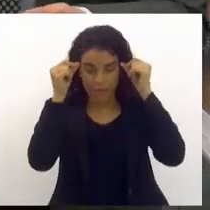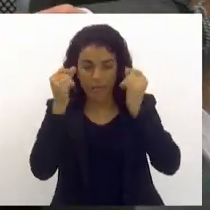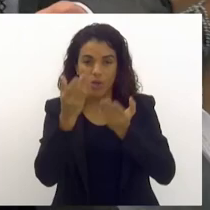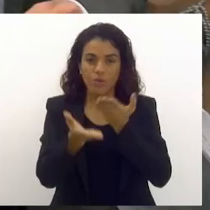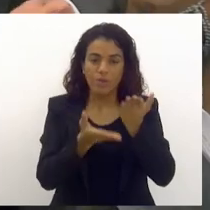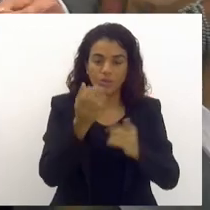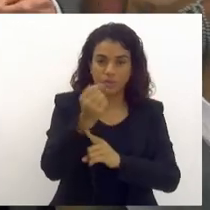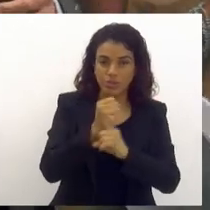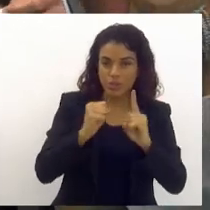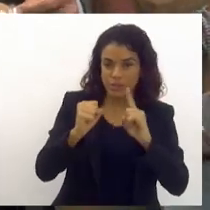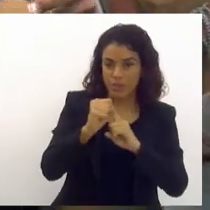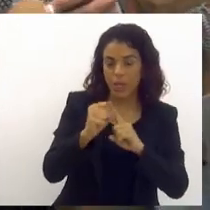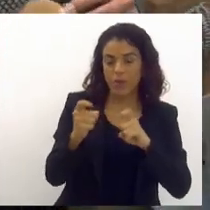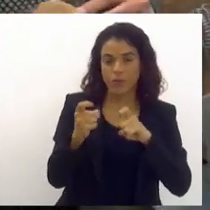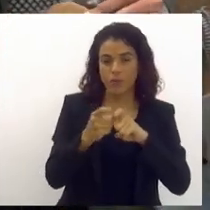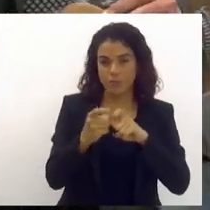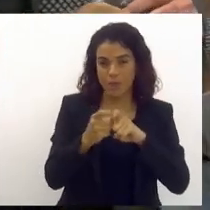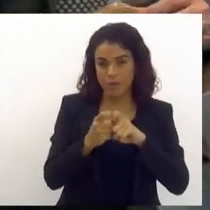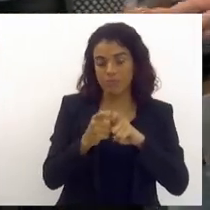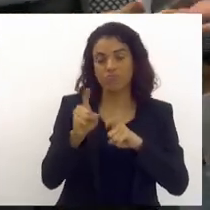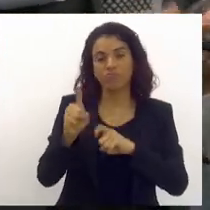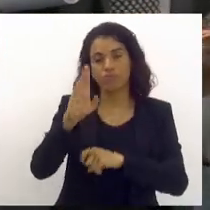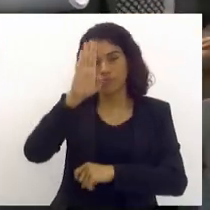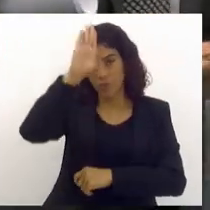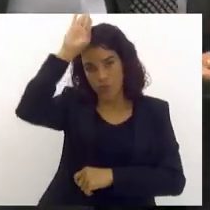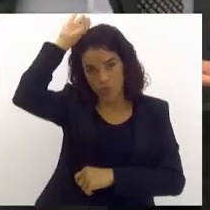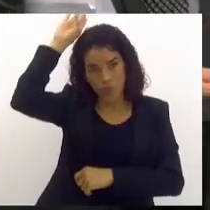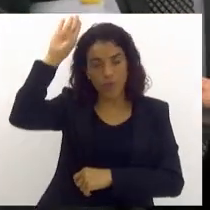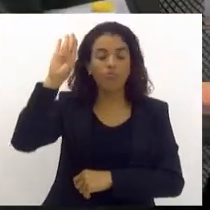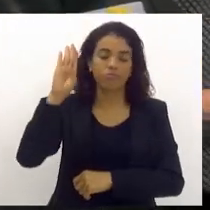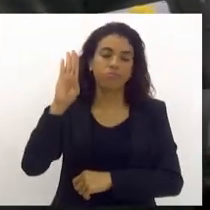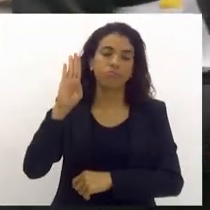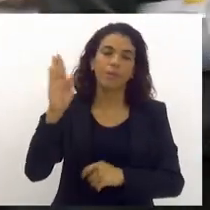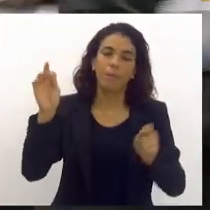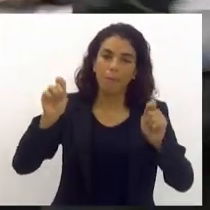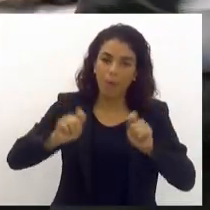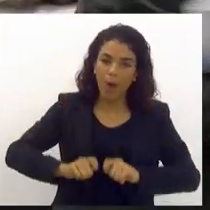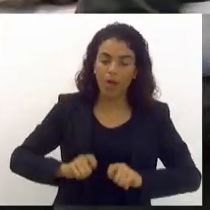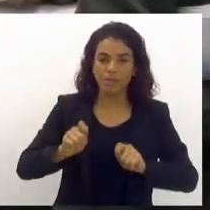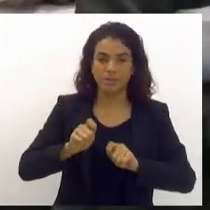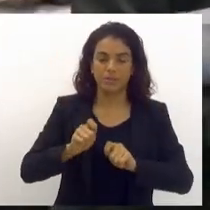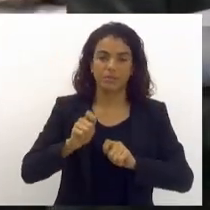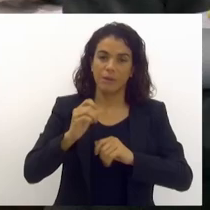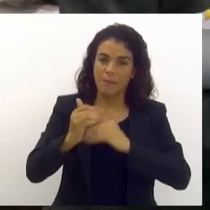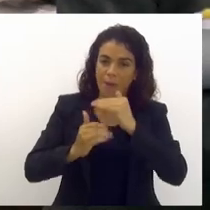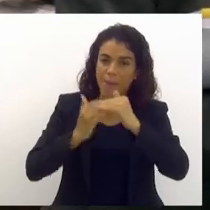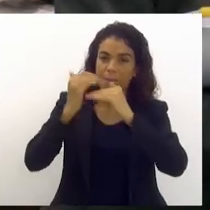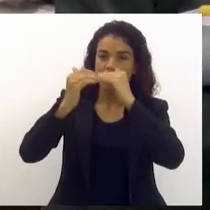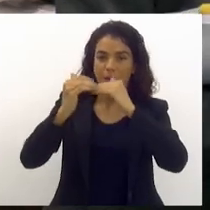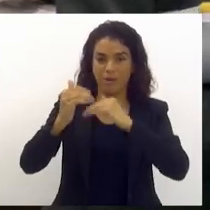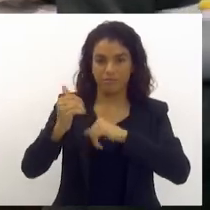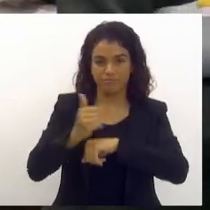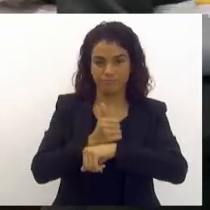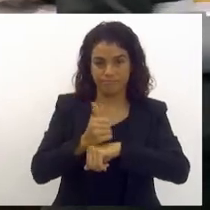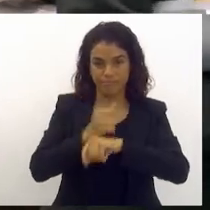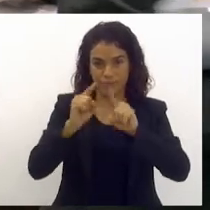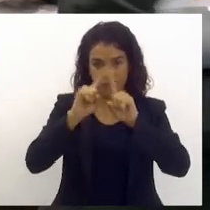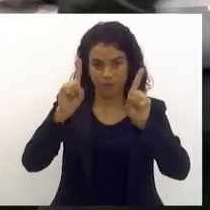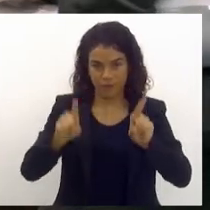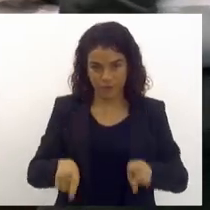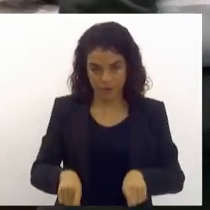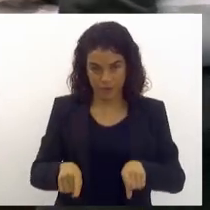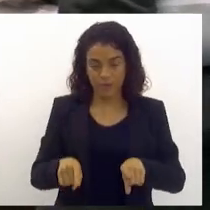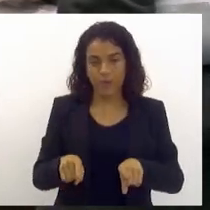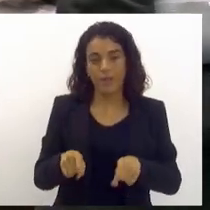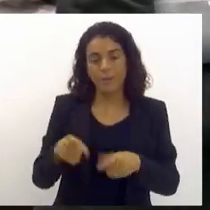dos médicos do Corpo de Bombeiro, que vão poder, enfim, progredir. Então, parabéns a todos que